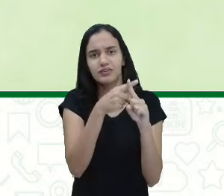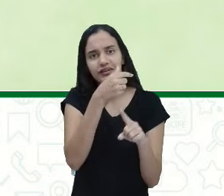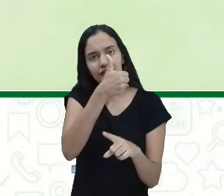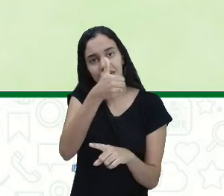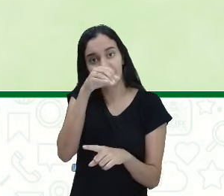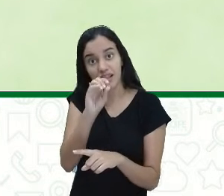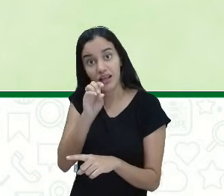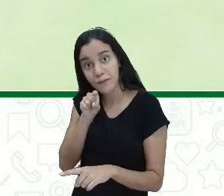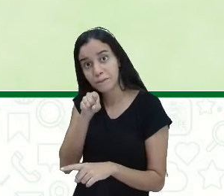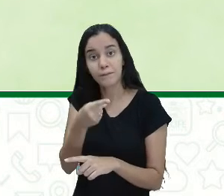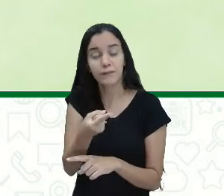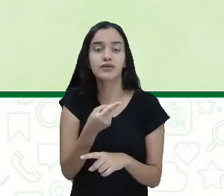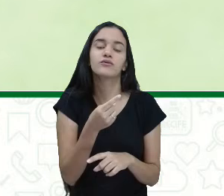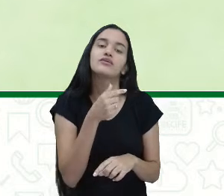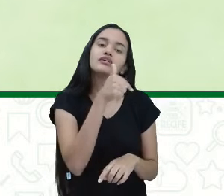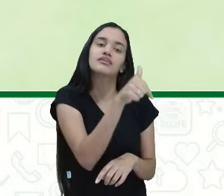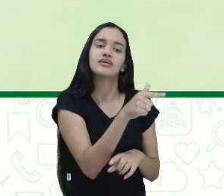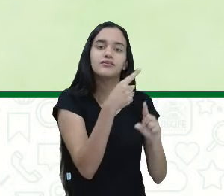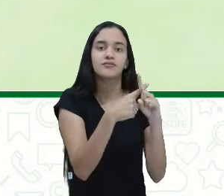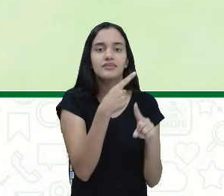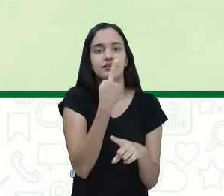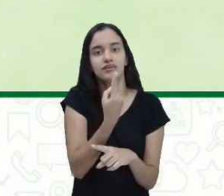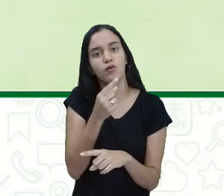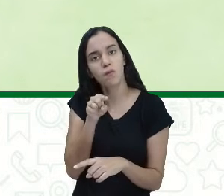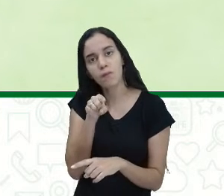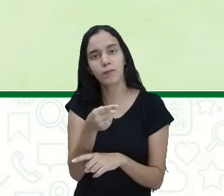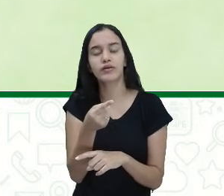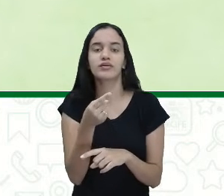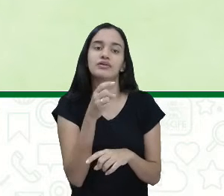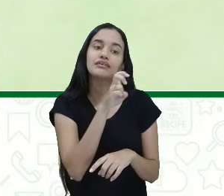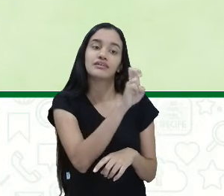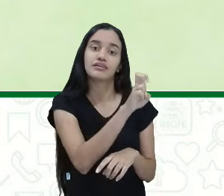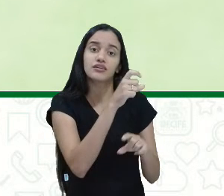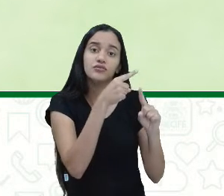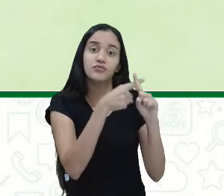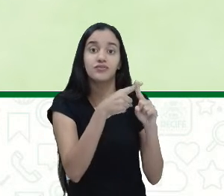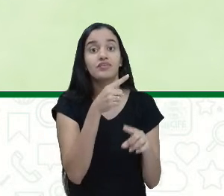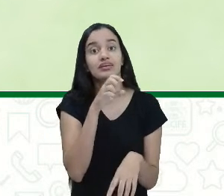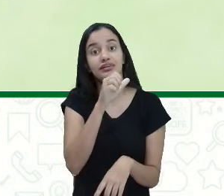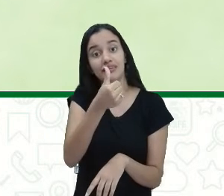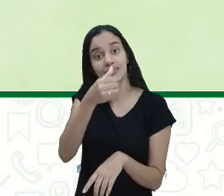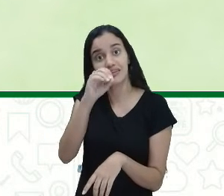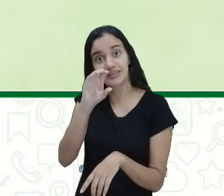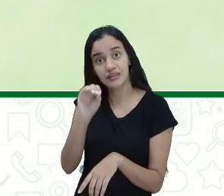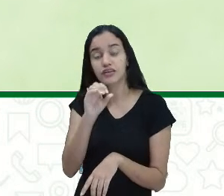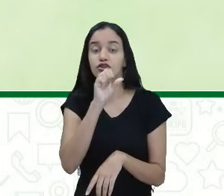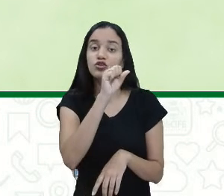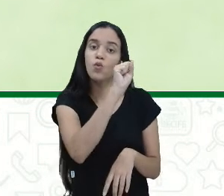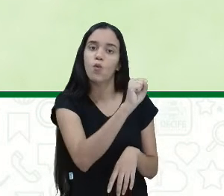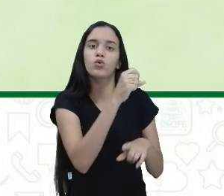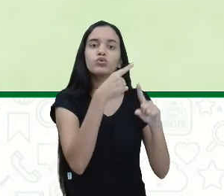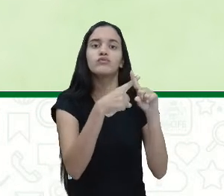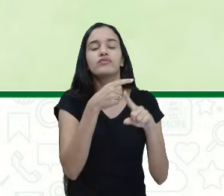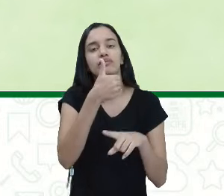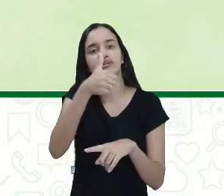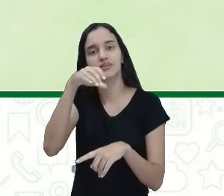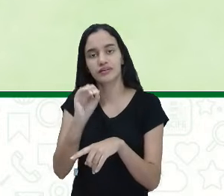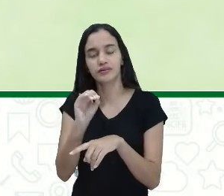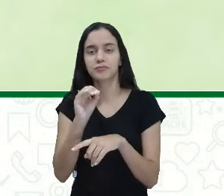10 mil, 7 vezes 1.000, né? 5 vezes 100 e 8 vezes 10,